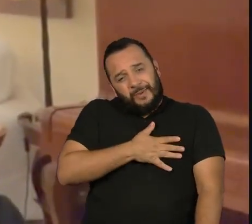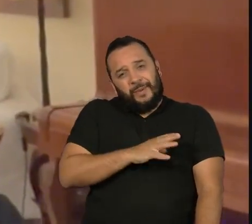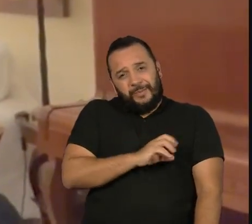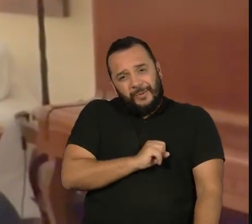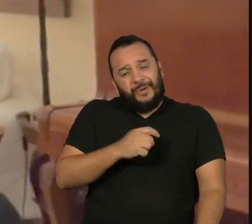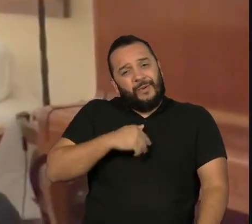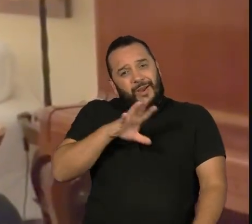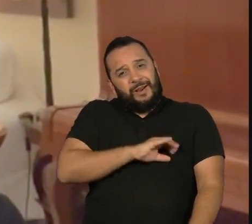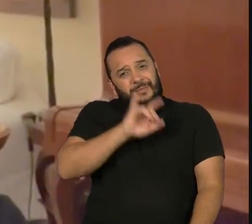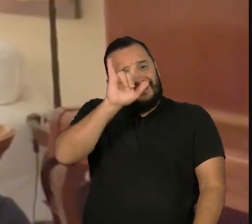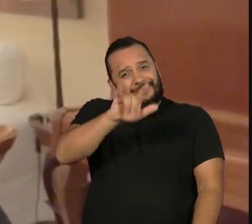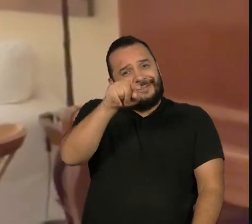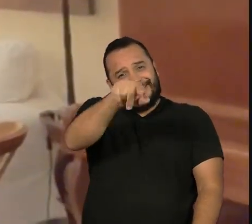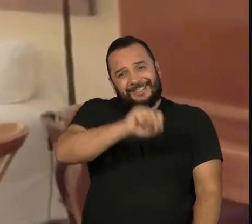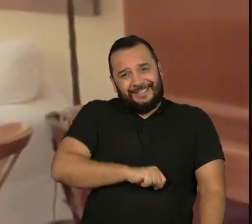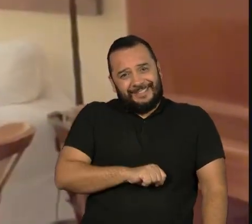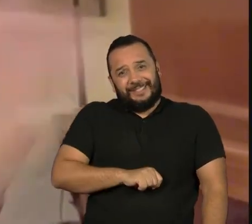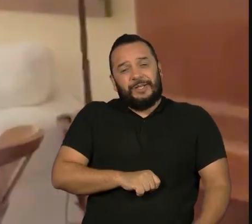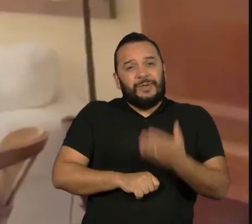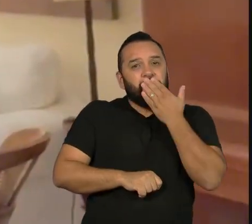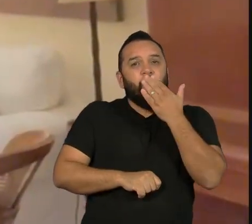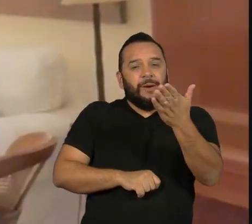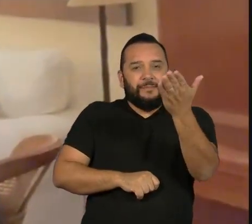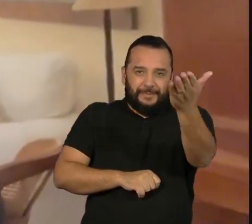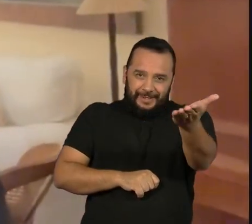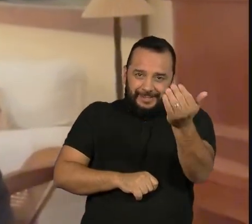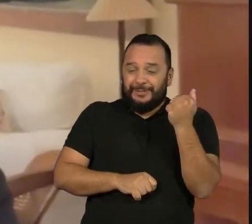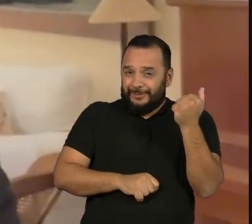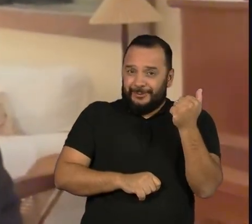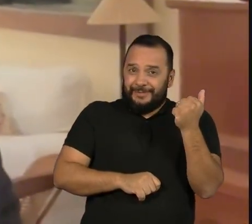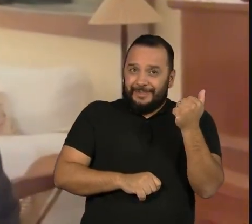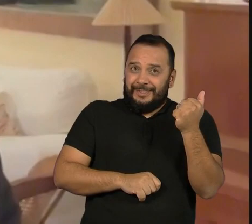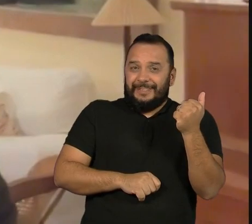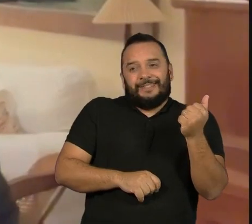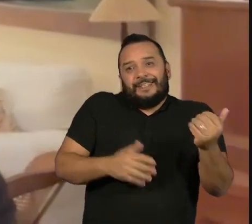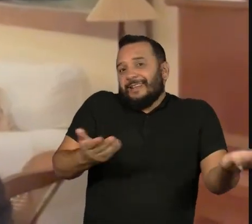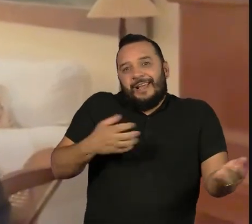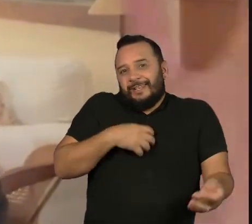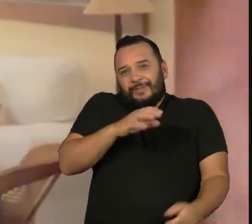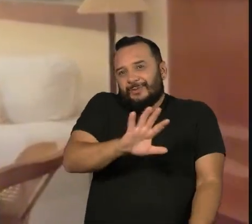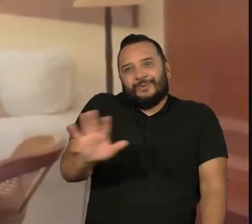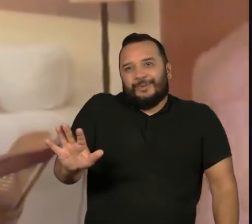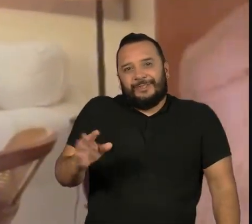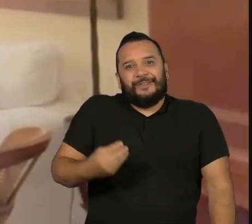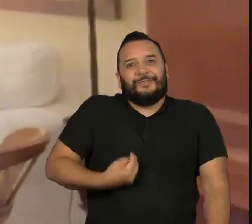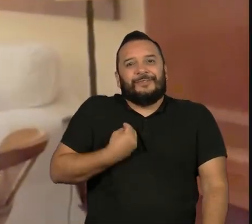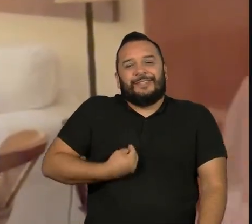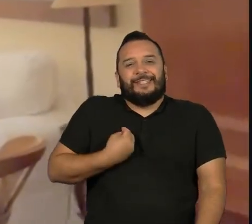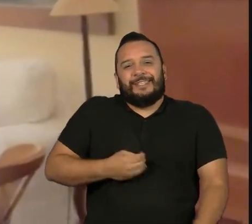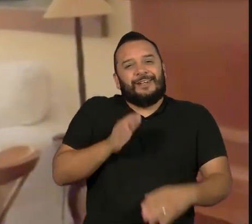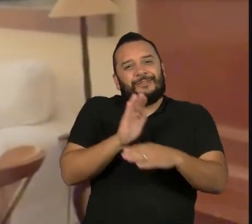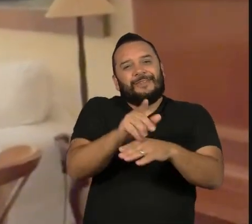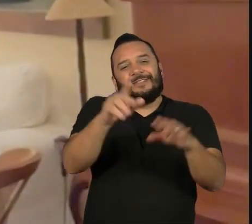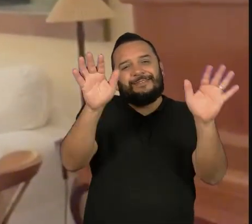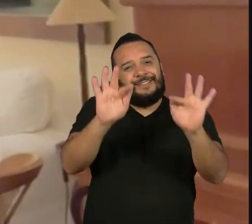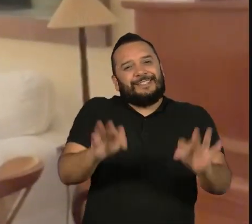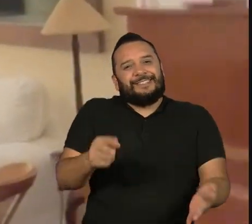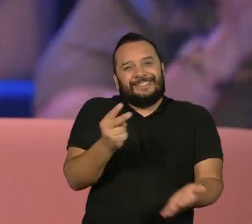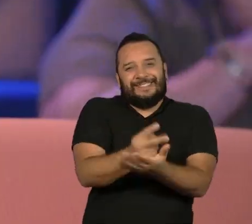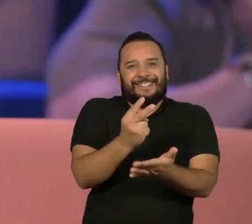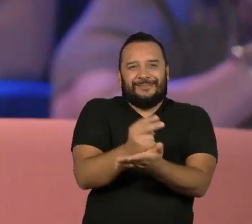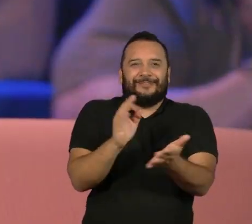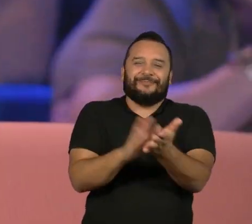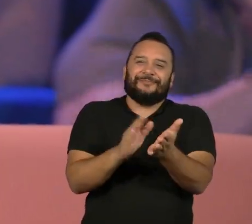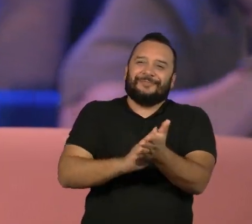amo profundamente. Então, um beijo enorme e é isso, eu quero que a vida te sorria sempre. É